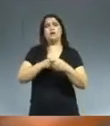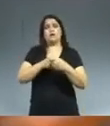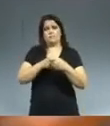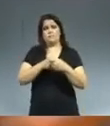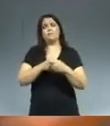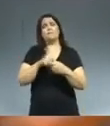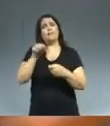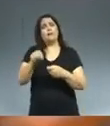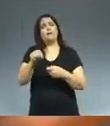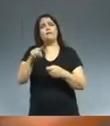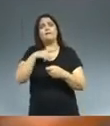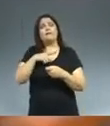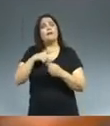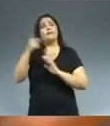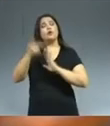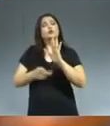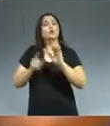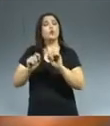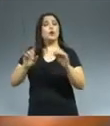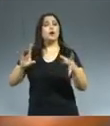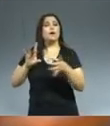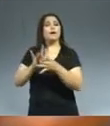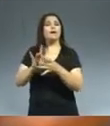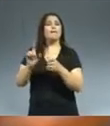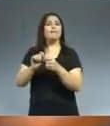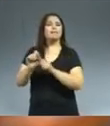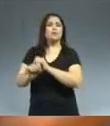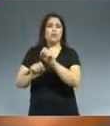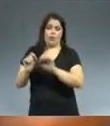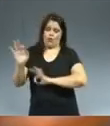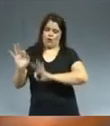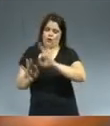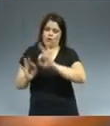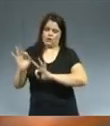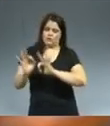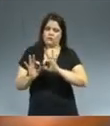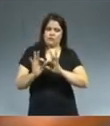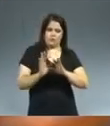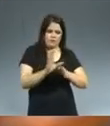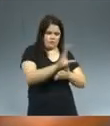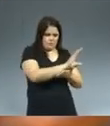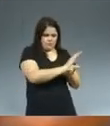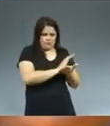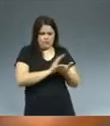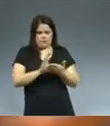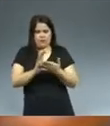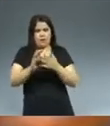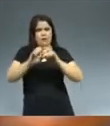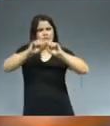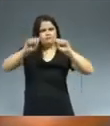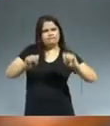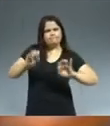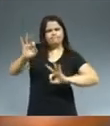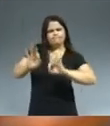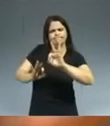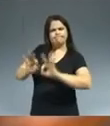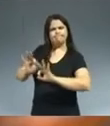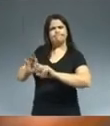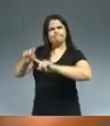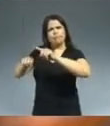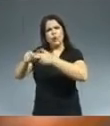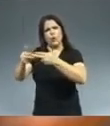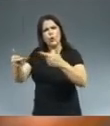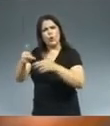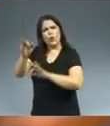e ele faz justamente uma das partes deles vai fazer a organização do sistema produtivo